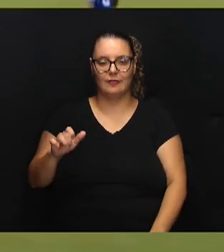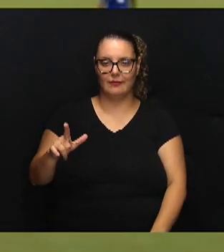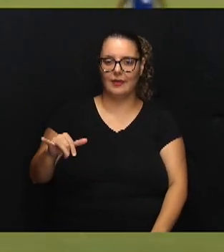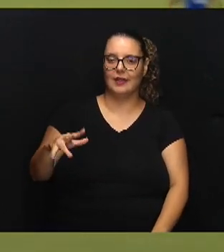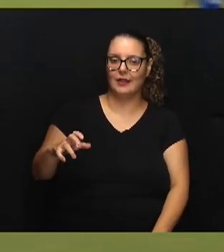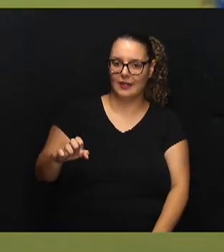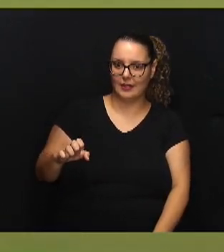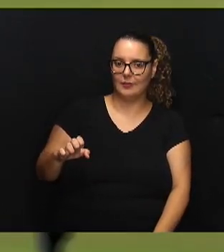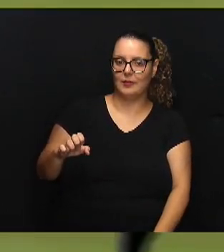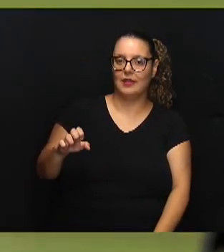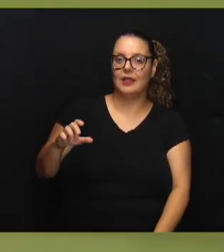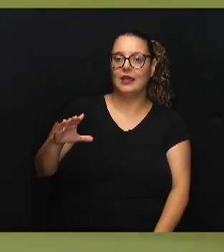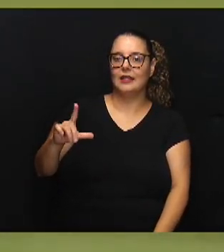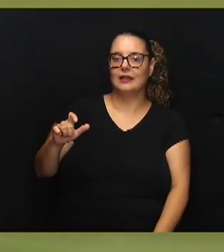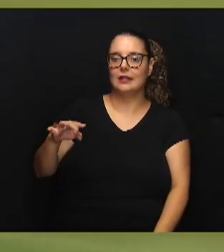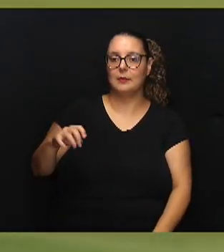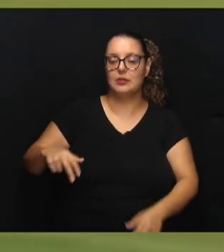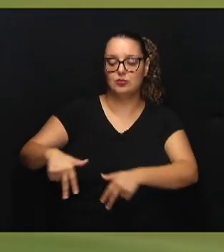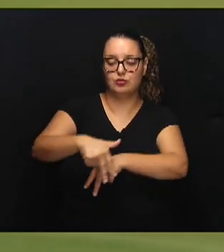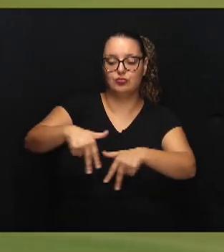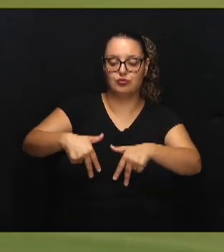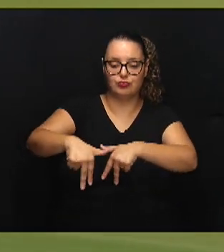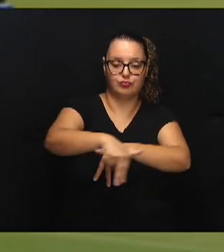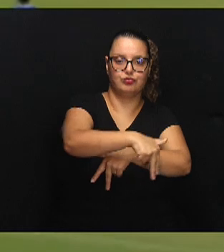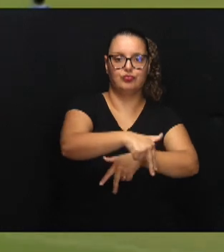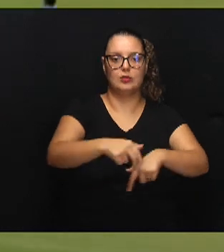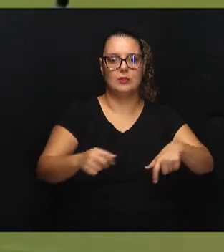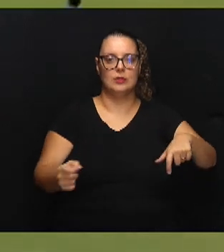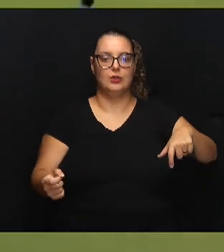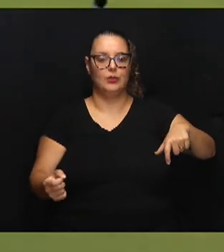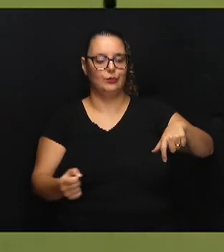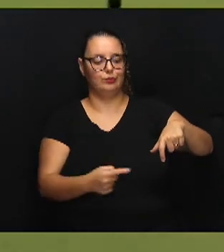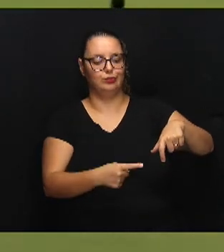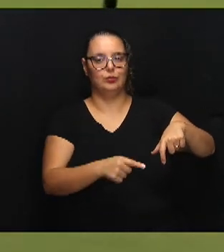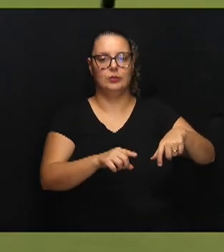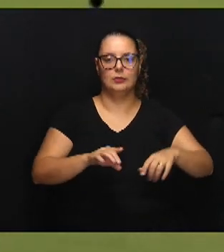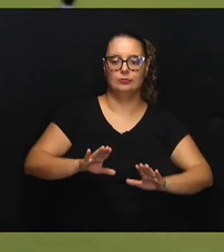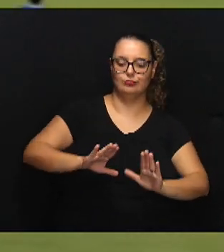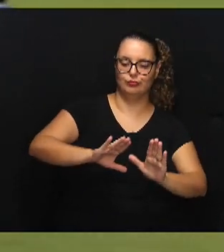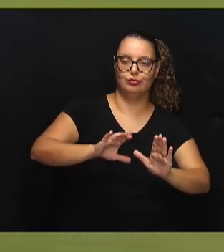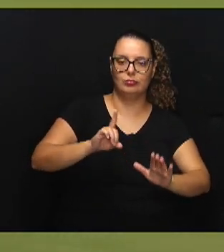Clemente, escapou da marcação e cara a cara parou em Diogo Silva.